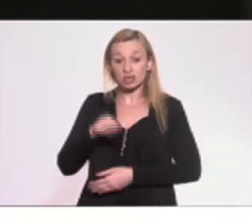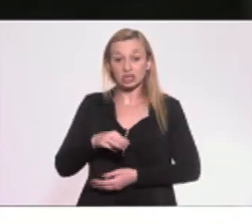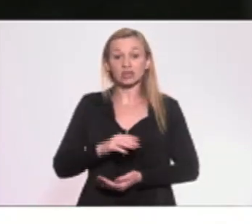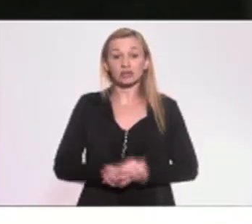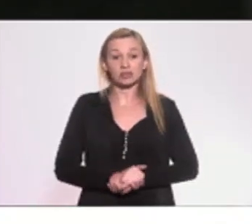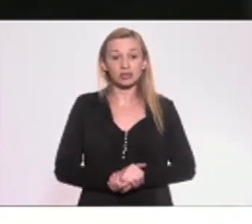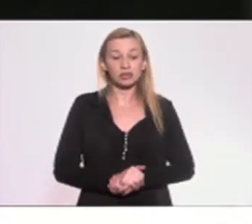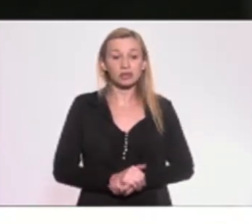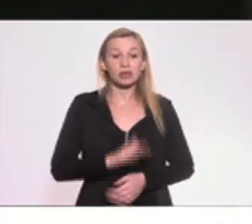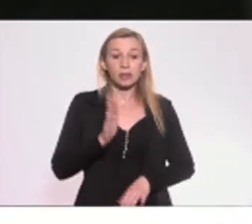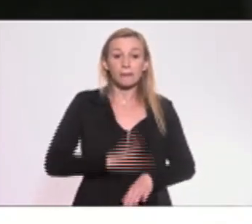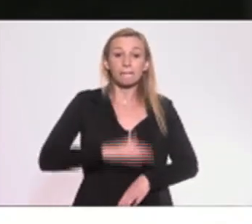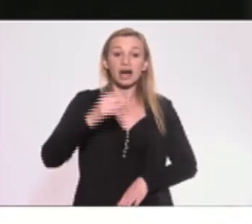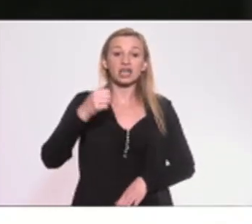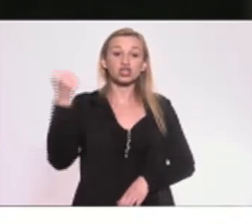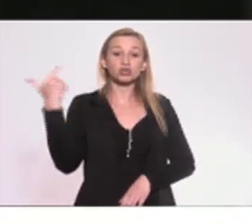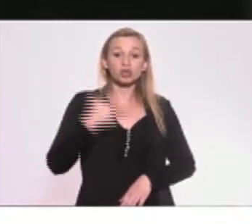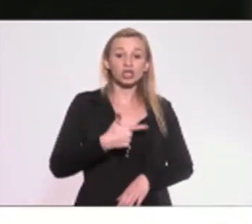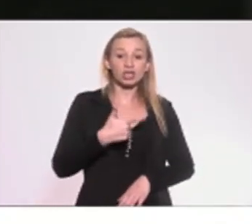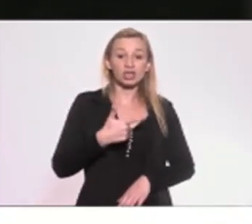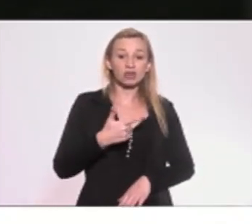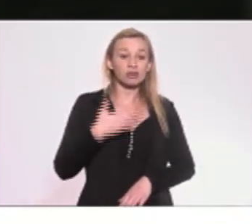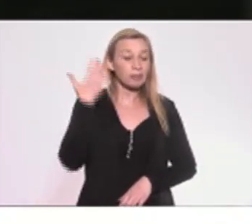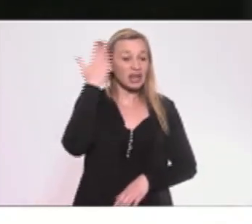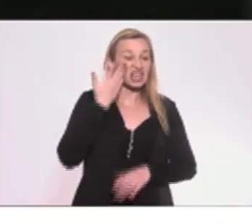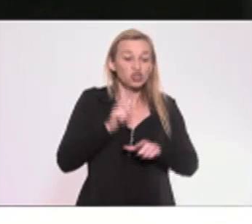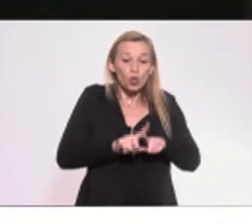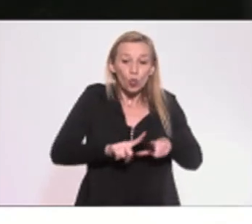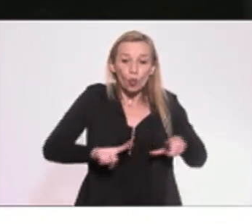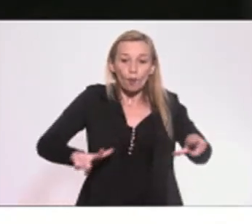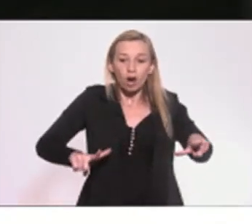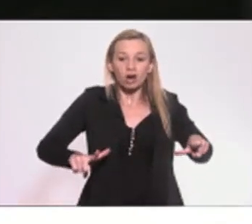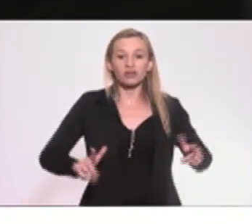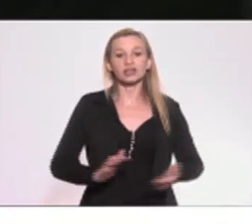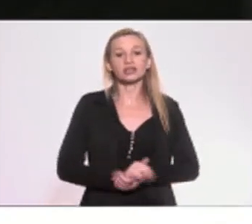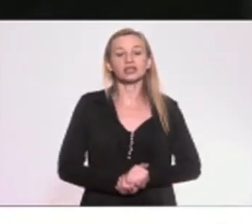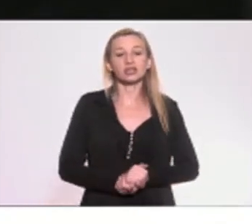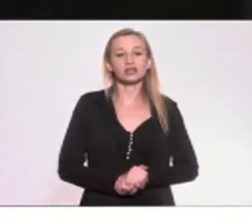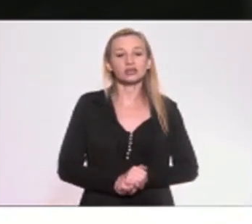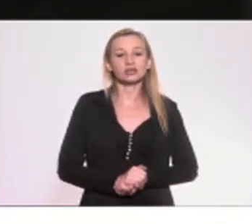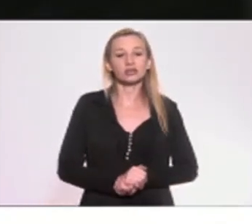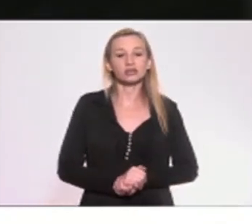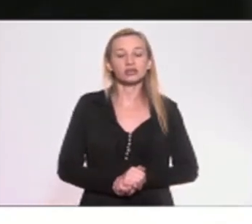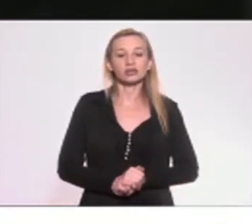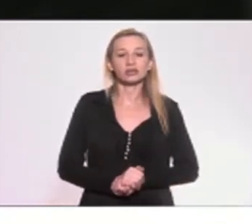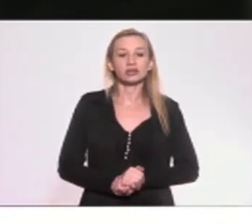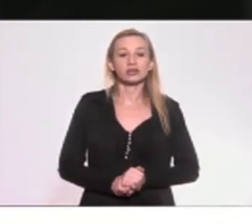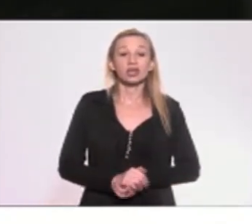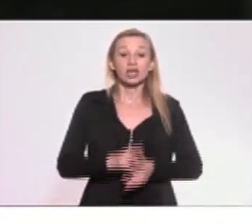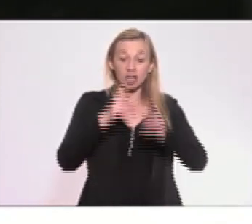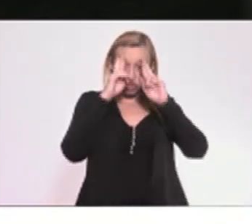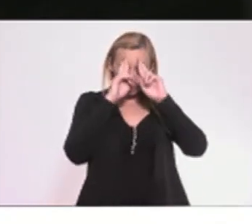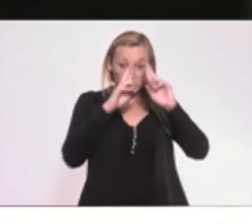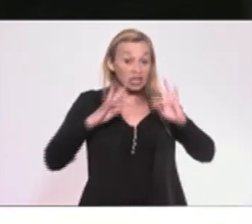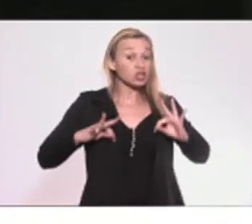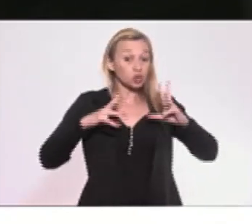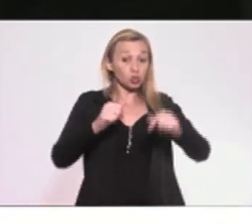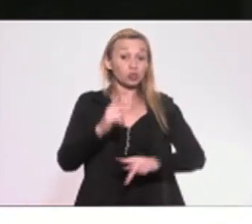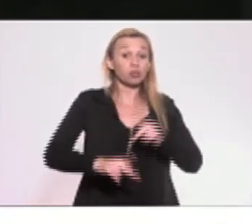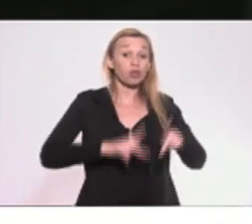Muito mais do que um discurso vazio. Eu devo satisfação a todo o povo